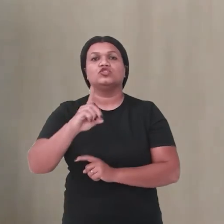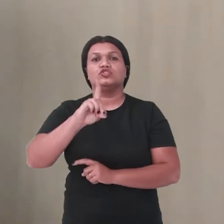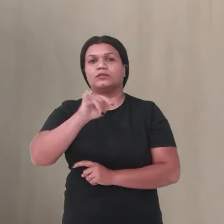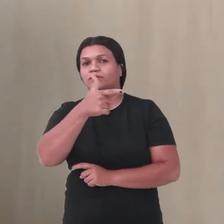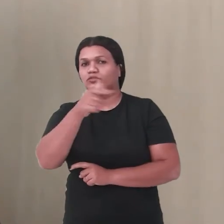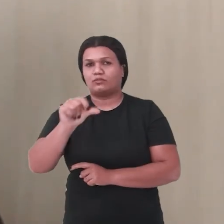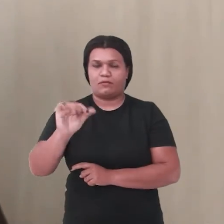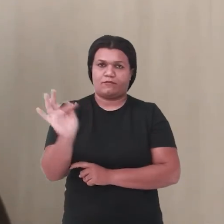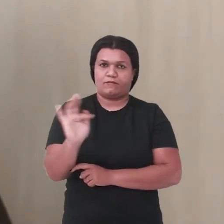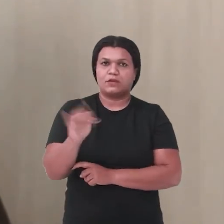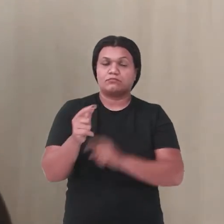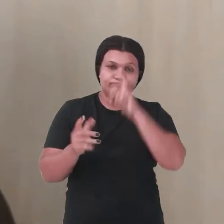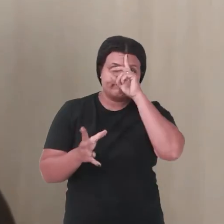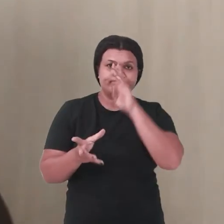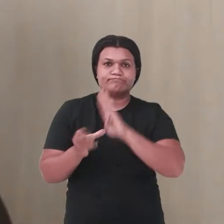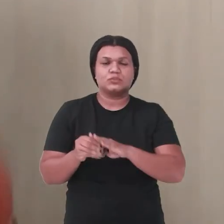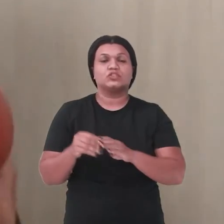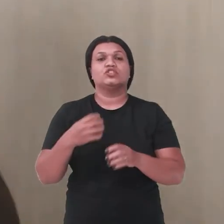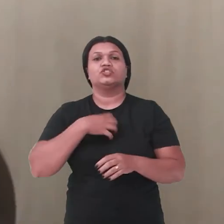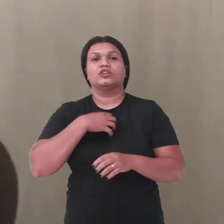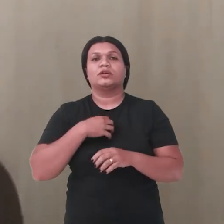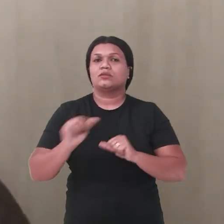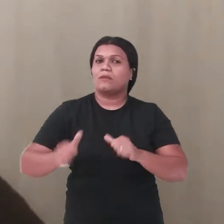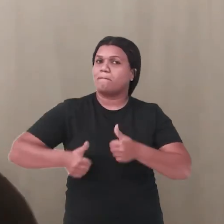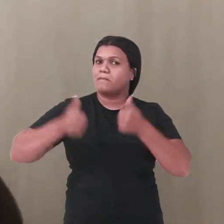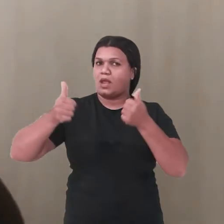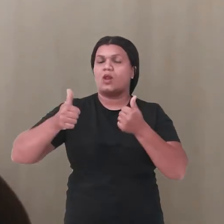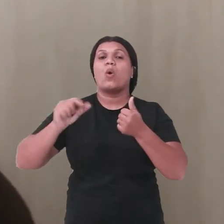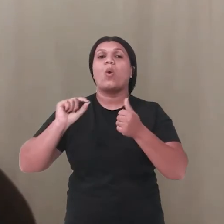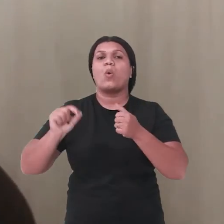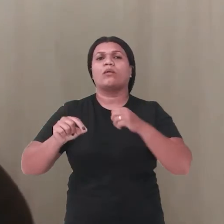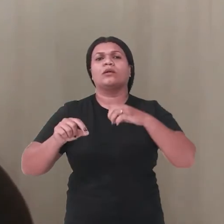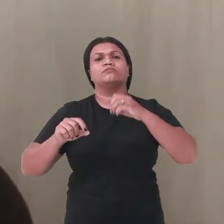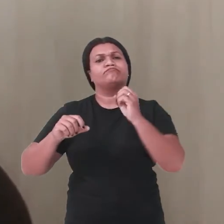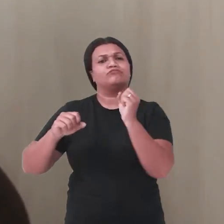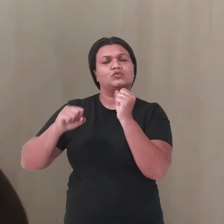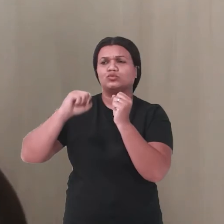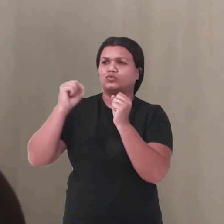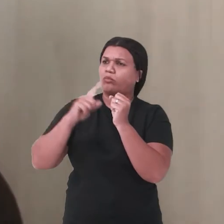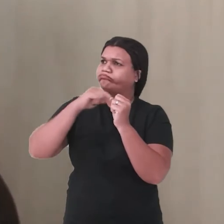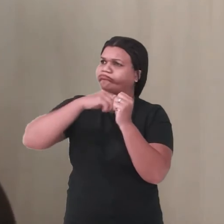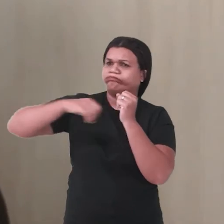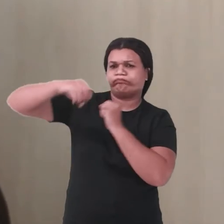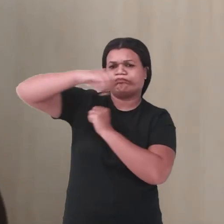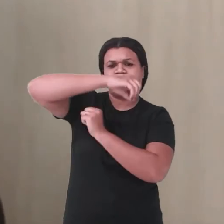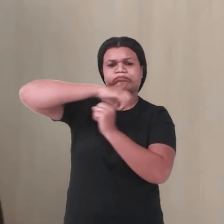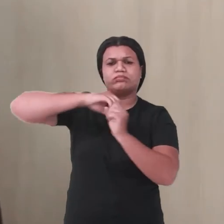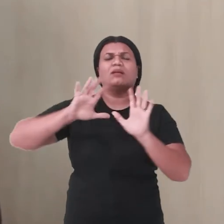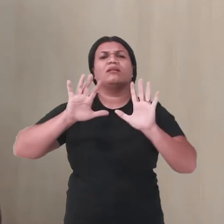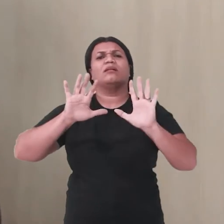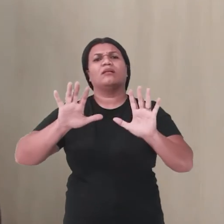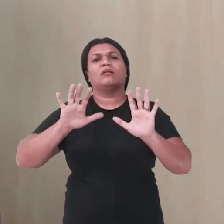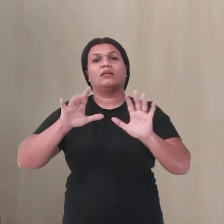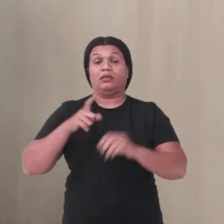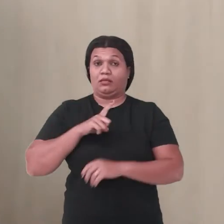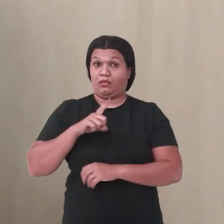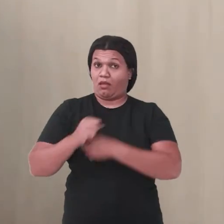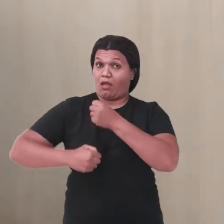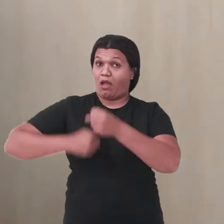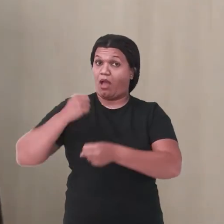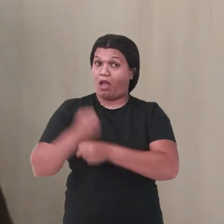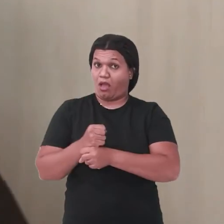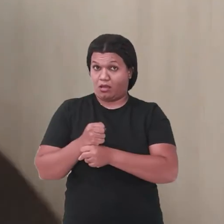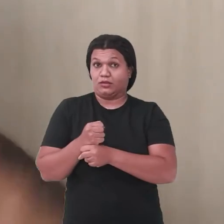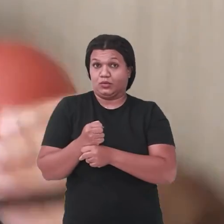para compreender aí o movimento de translação do nosso planetinha. Mas, professor, além do ano